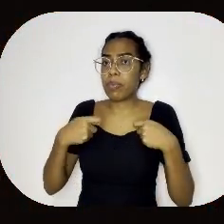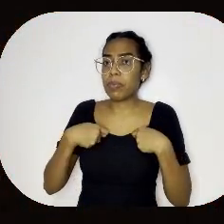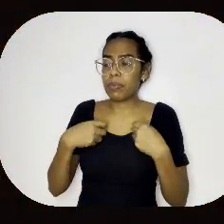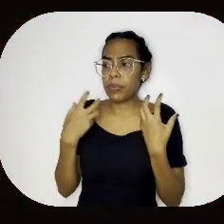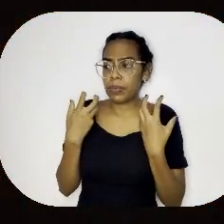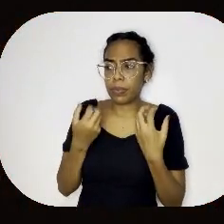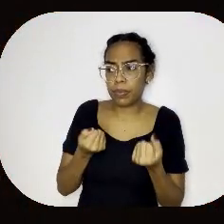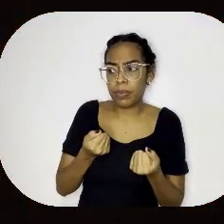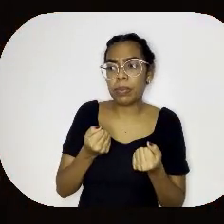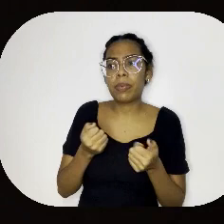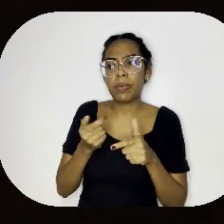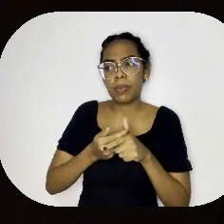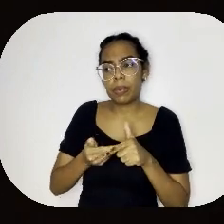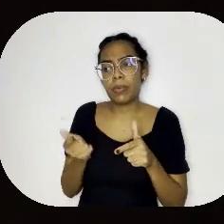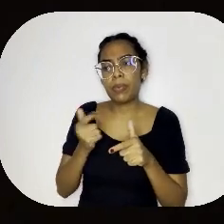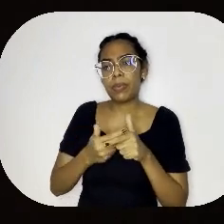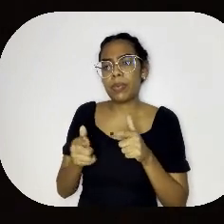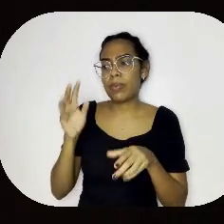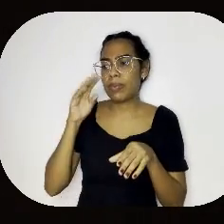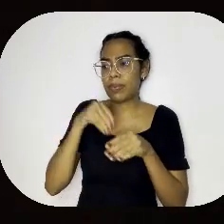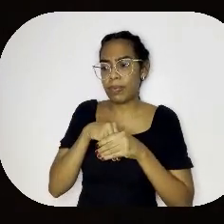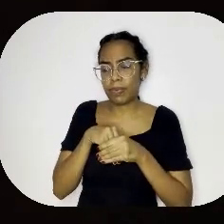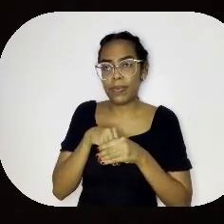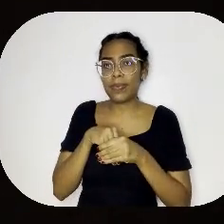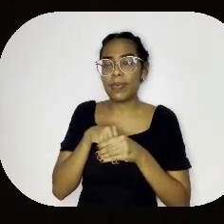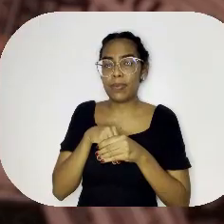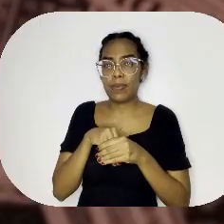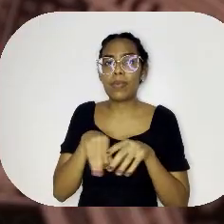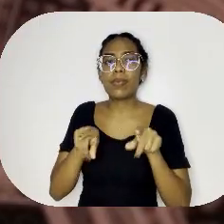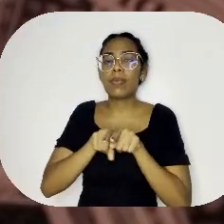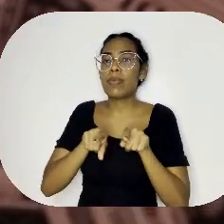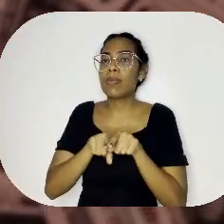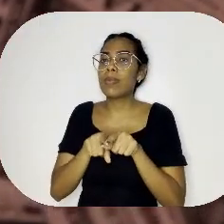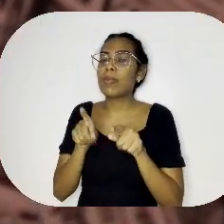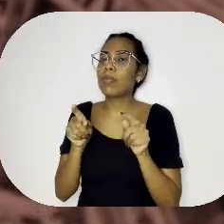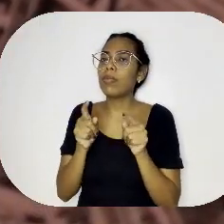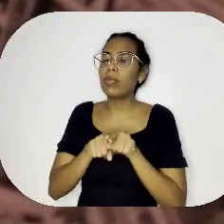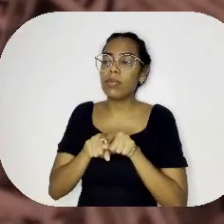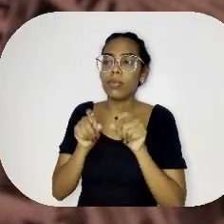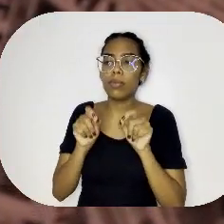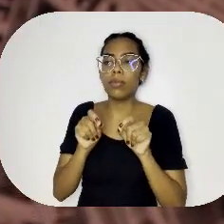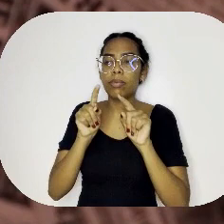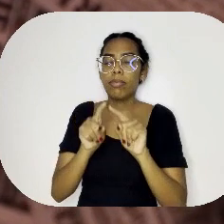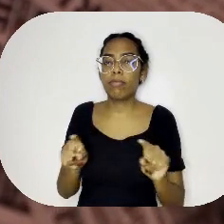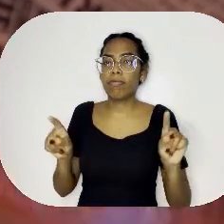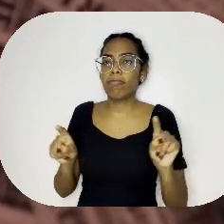leite sinistro e torvo da agonia, recresce a lancinante